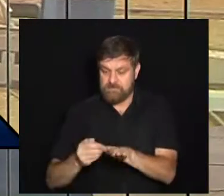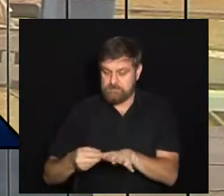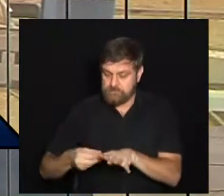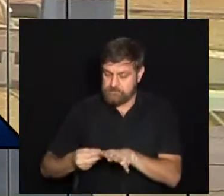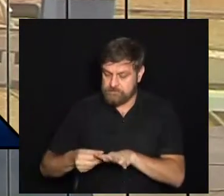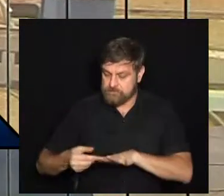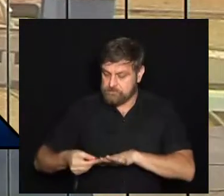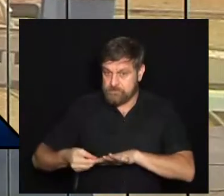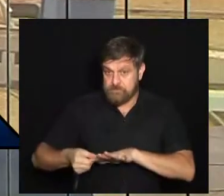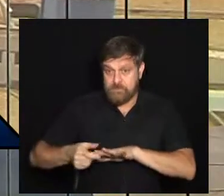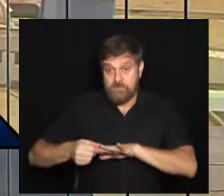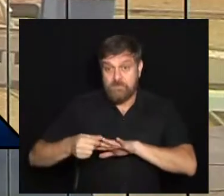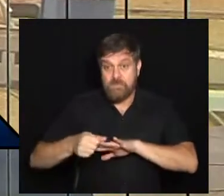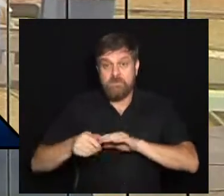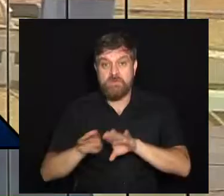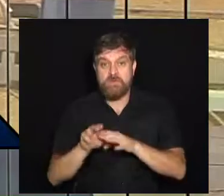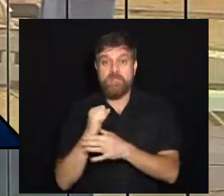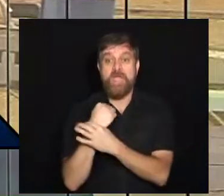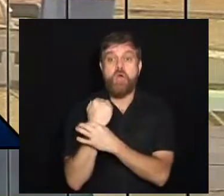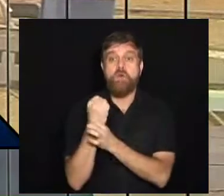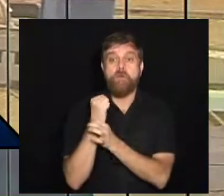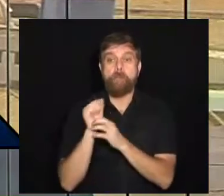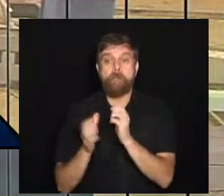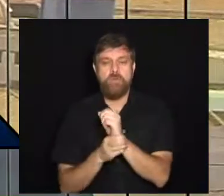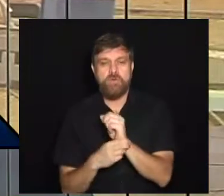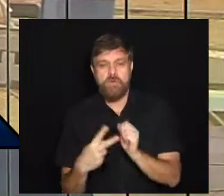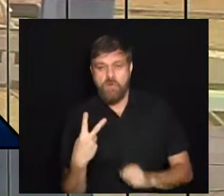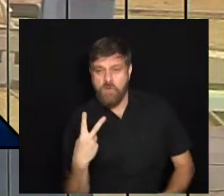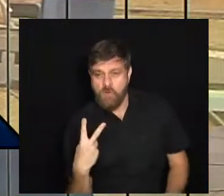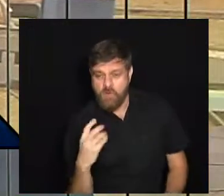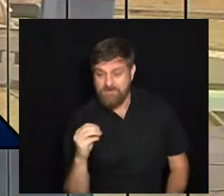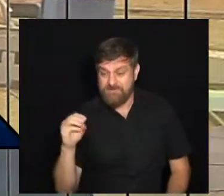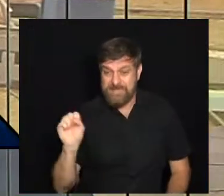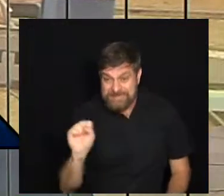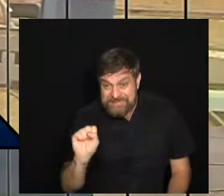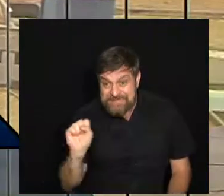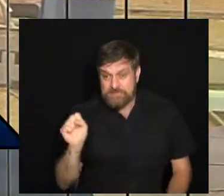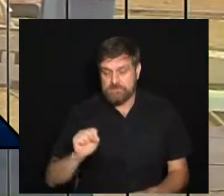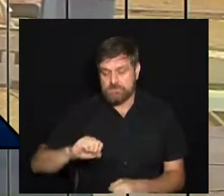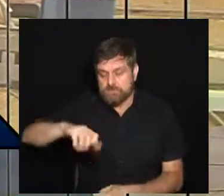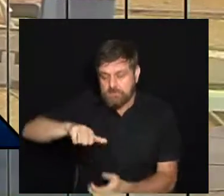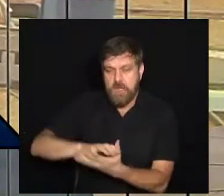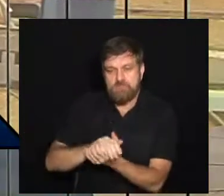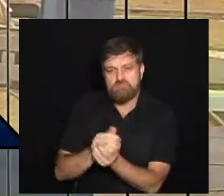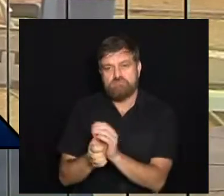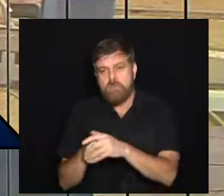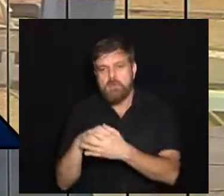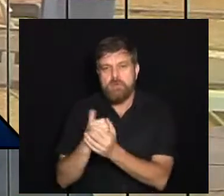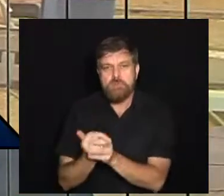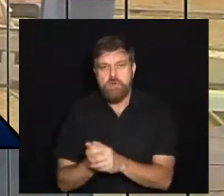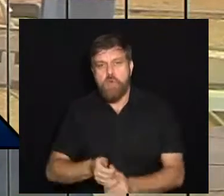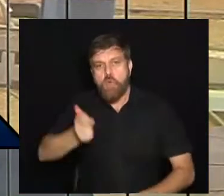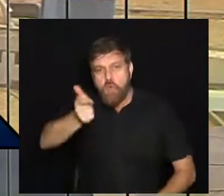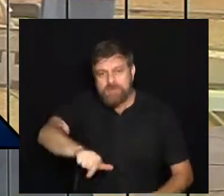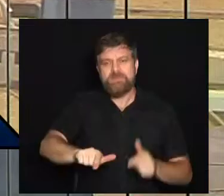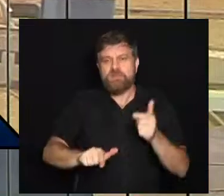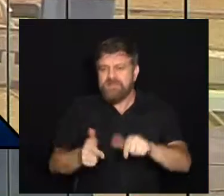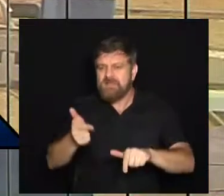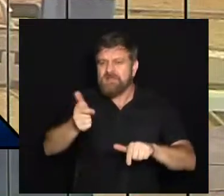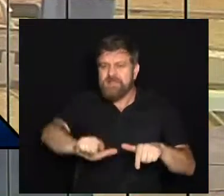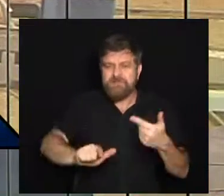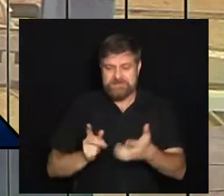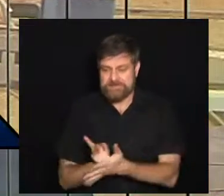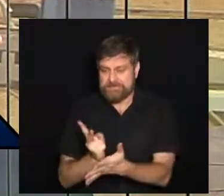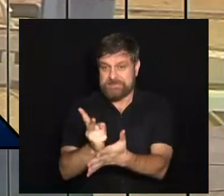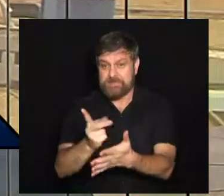unhas lavar o polegar e lavar o punho são 20 segundos né o período da lavagem e a gente deve repetir essa lavagem todas